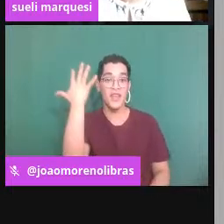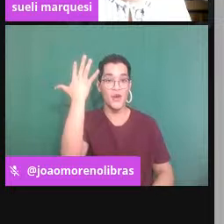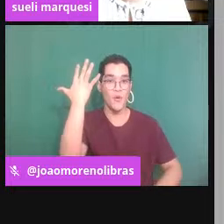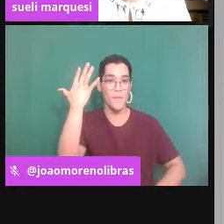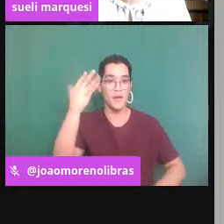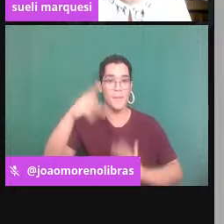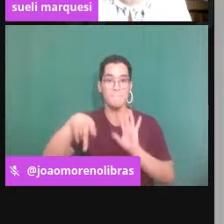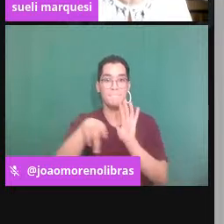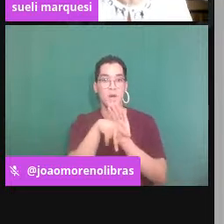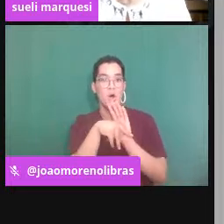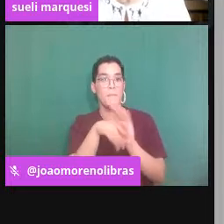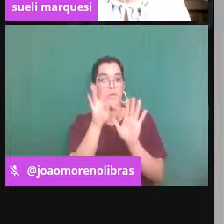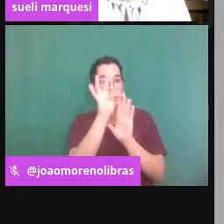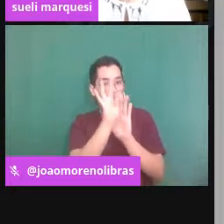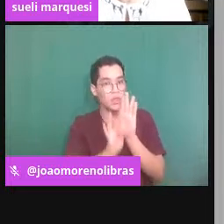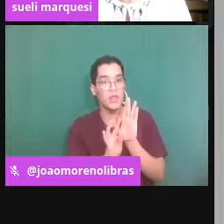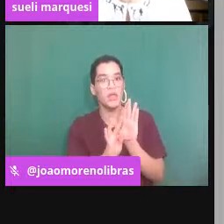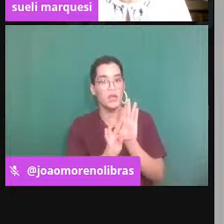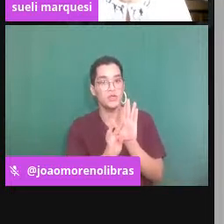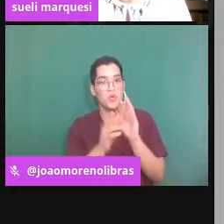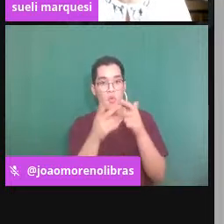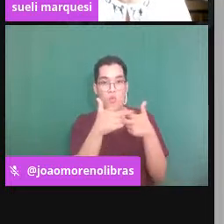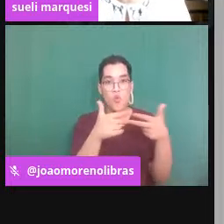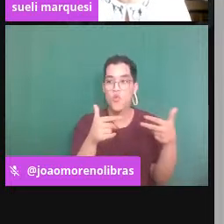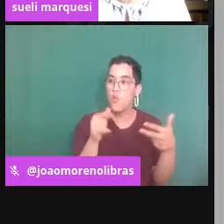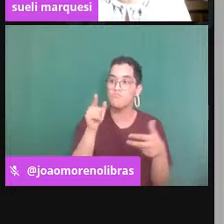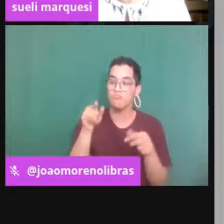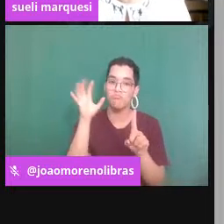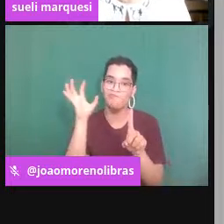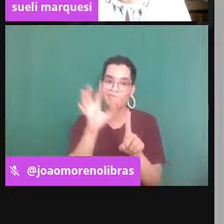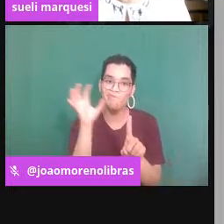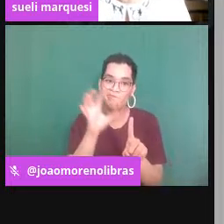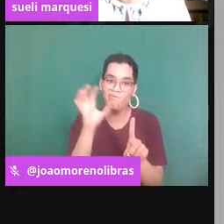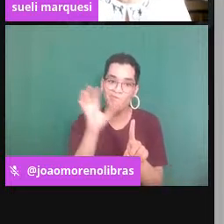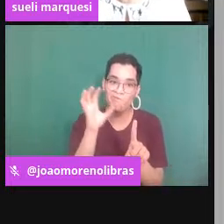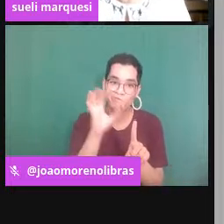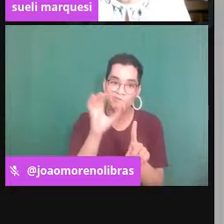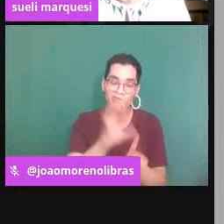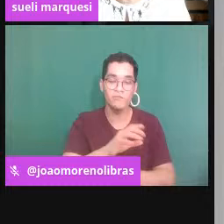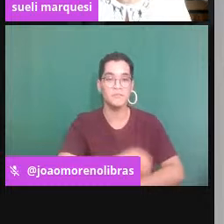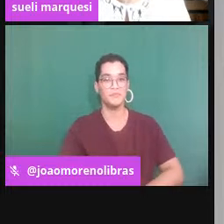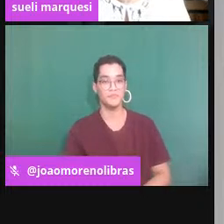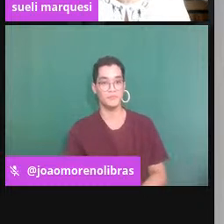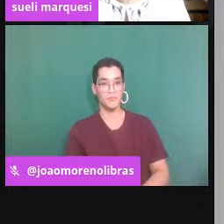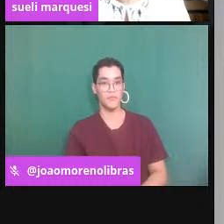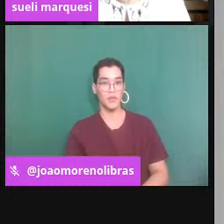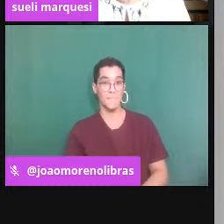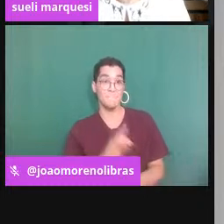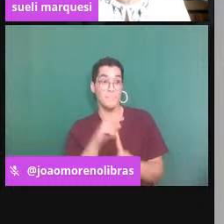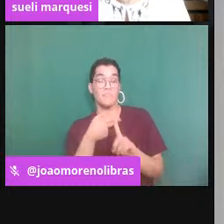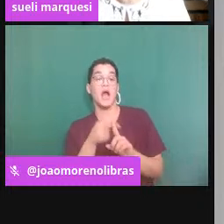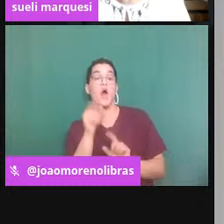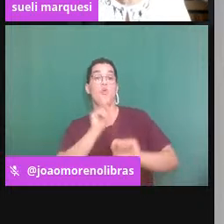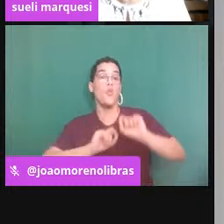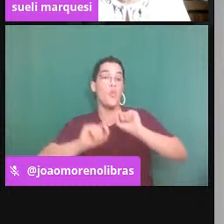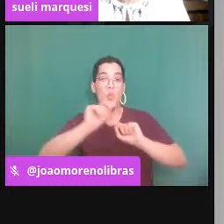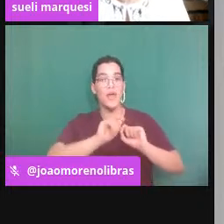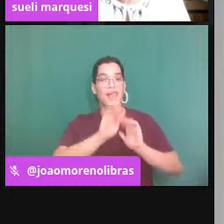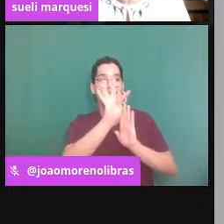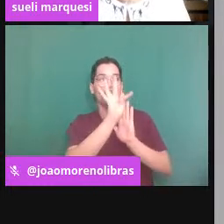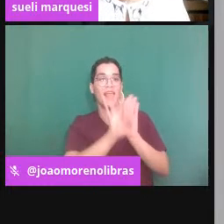nas realizações que ele tem. Também a concepção de texto como um construto, entendido como um